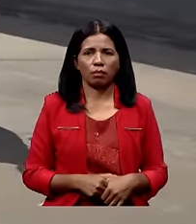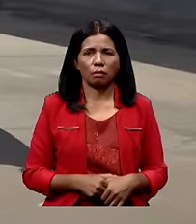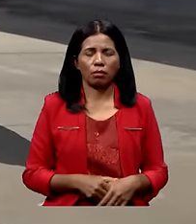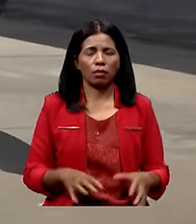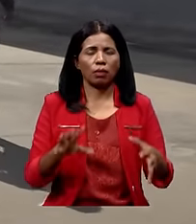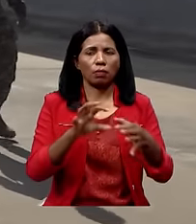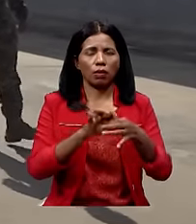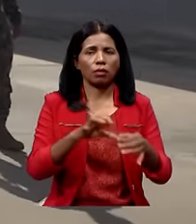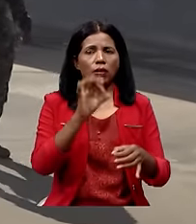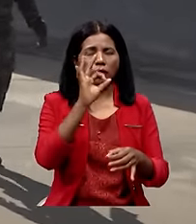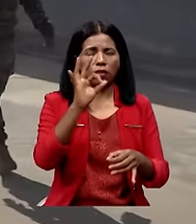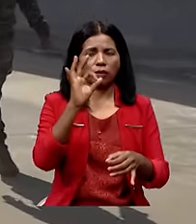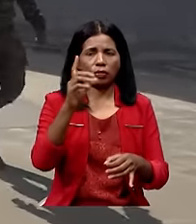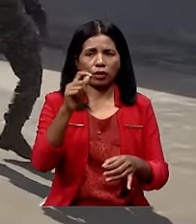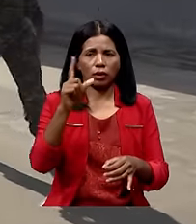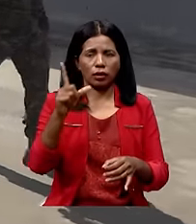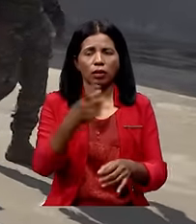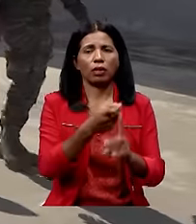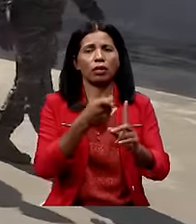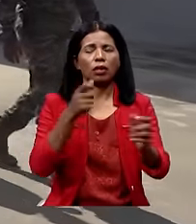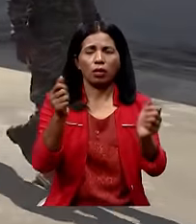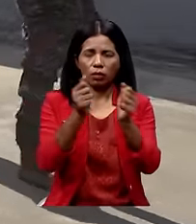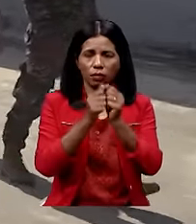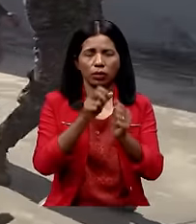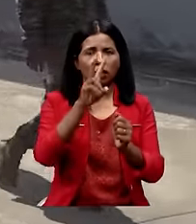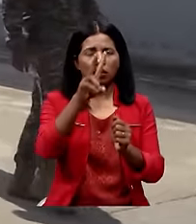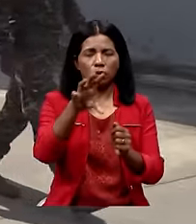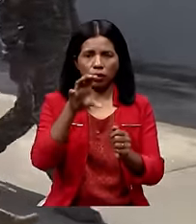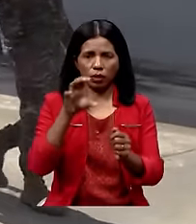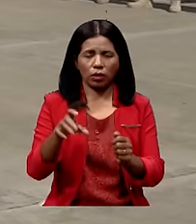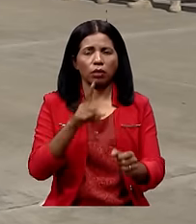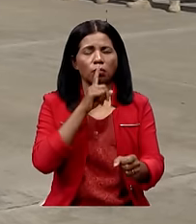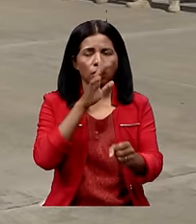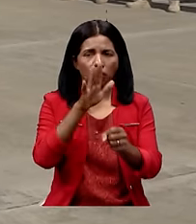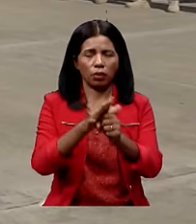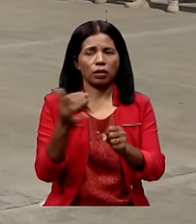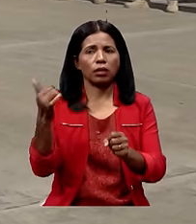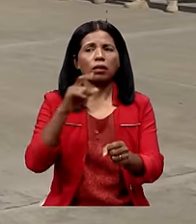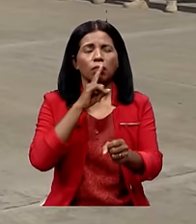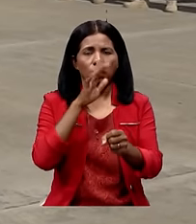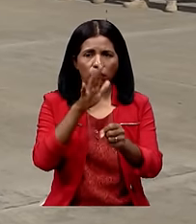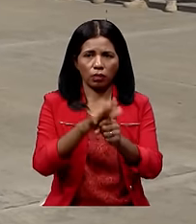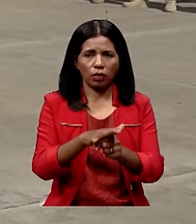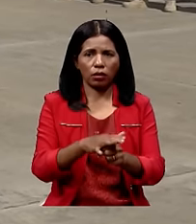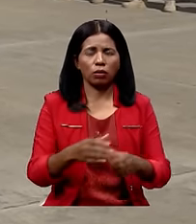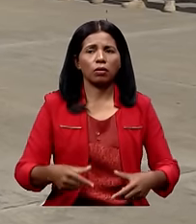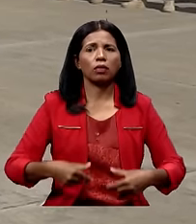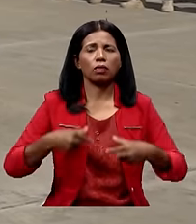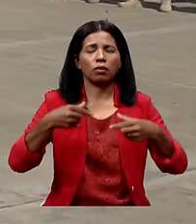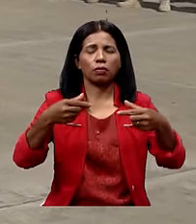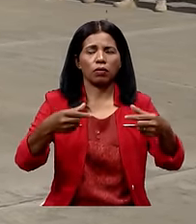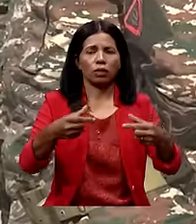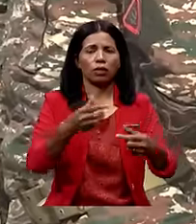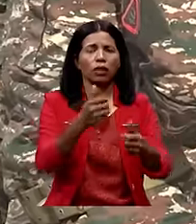Membru FFRTL husi componente naval hamutuk atus rua resin, cumpriona sirane compromisso, hori entrega atributu